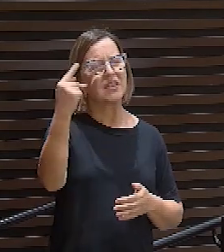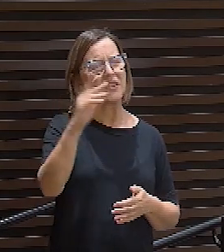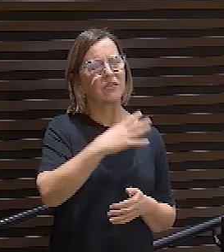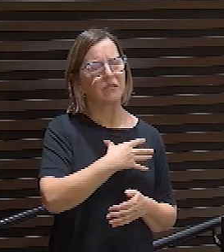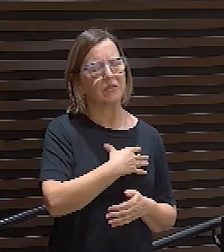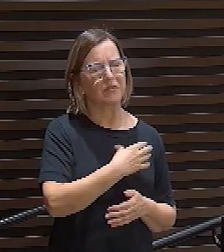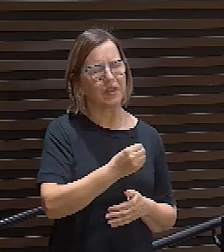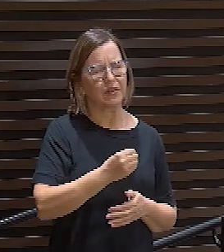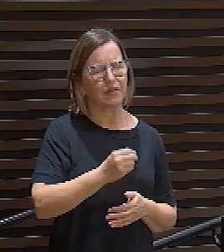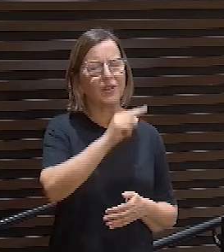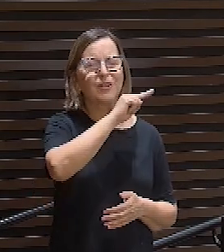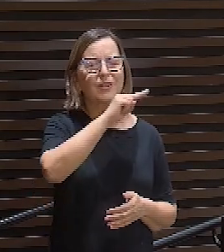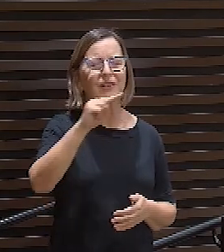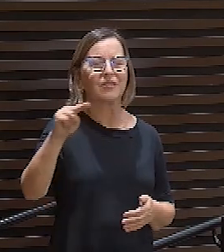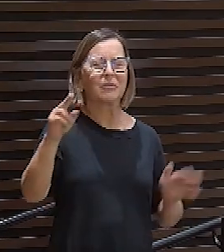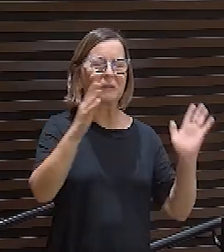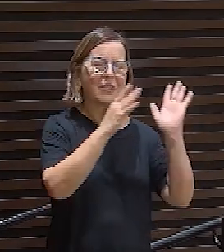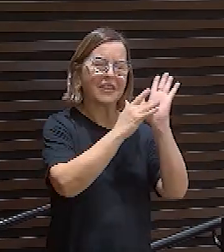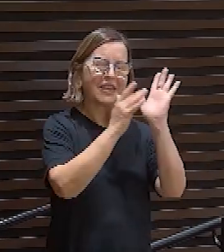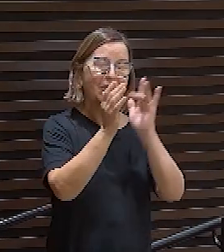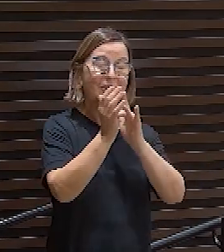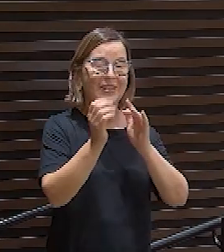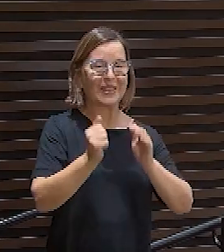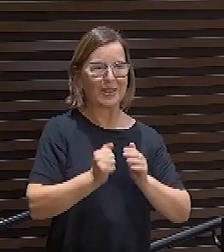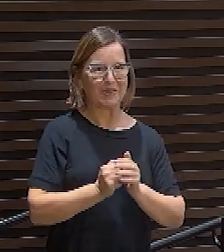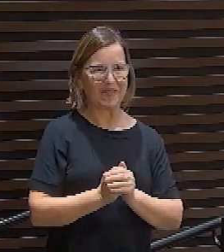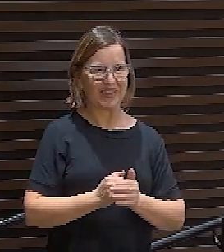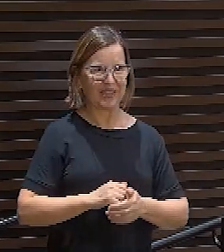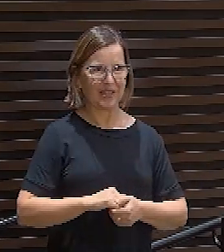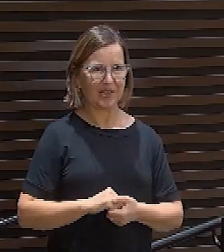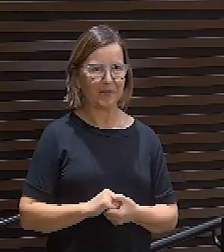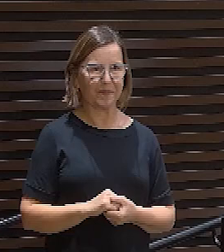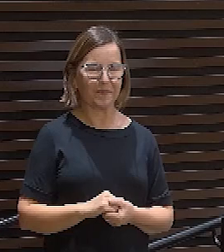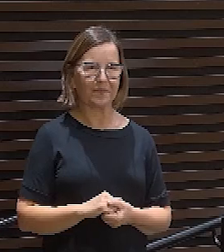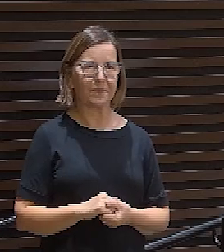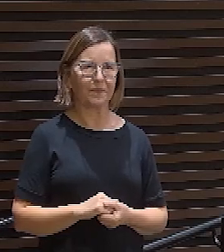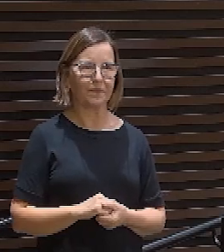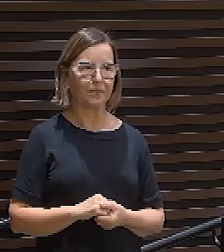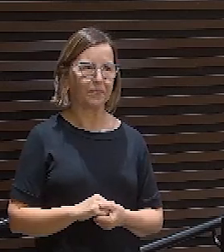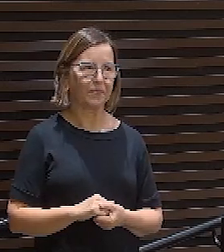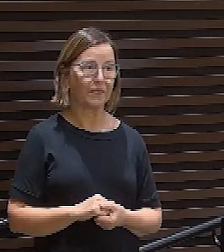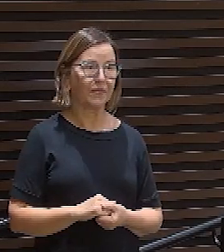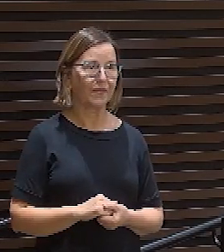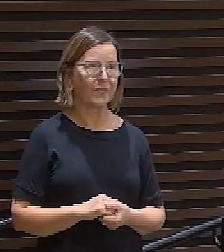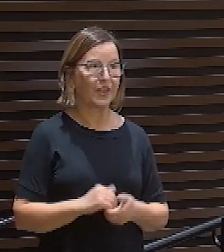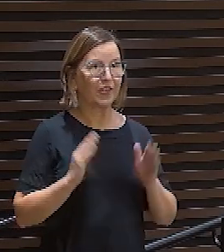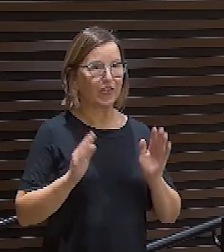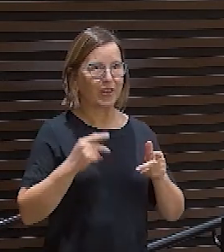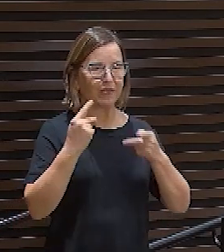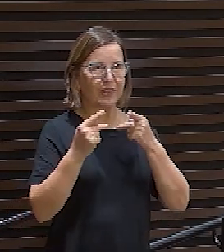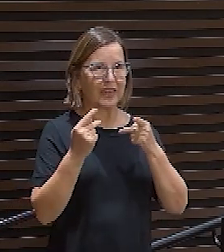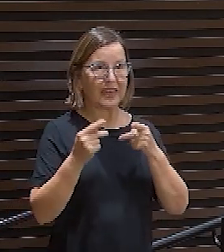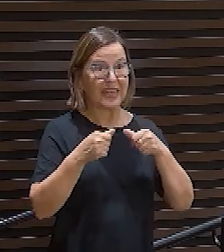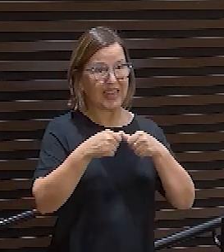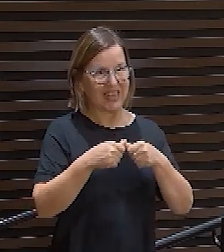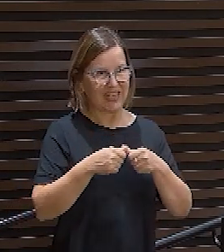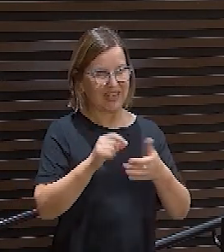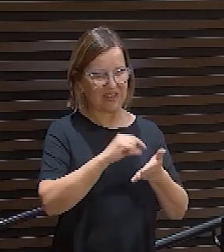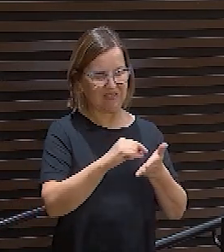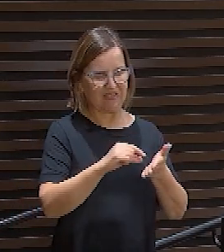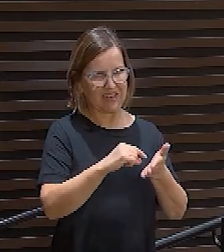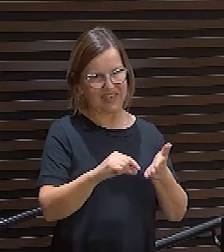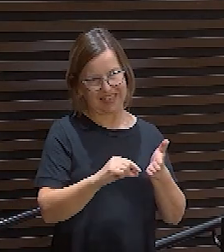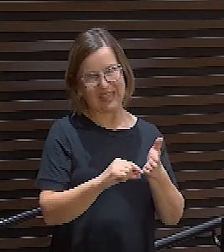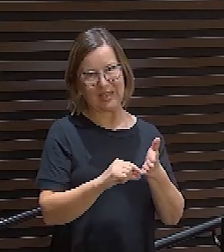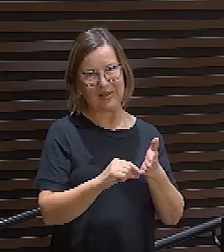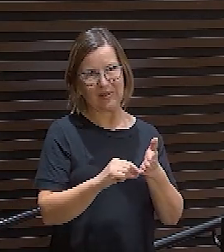teu Filho. Em nome de Jesus. Amém. Como eu falei, meus irmãos, esses versículos, se vocês olharem